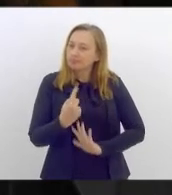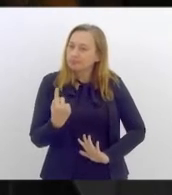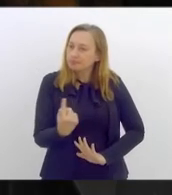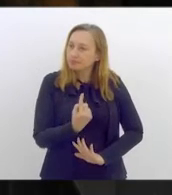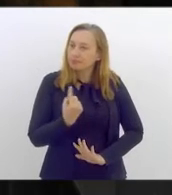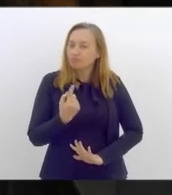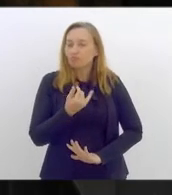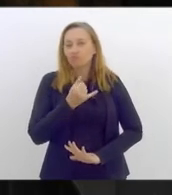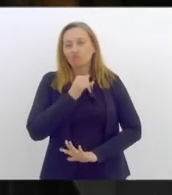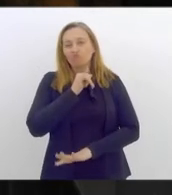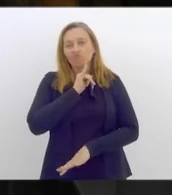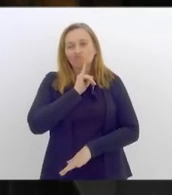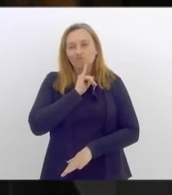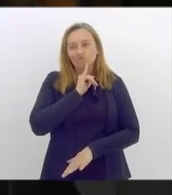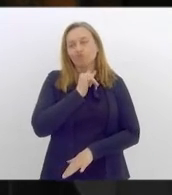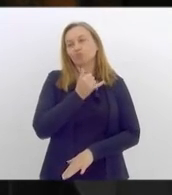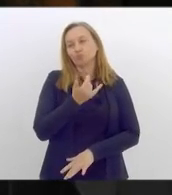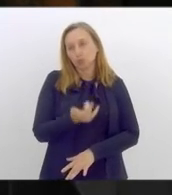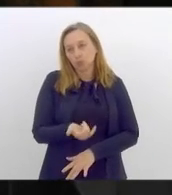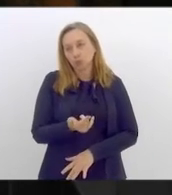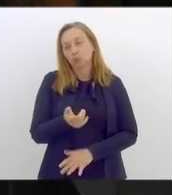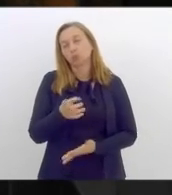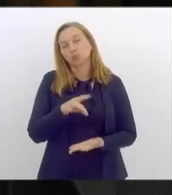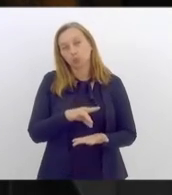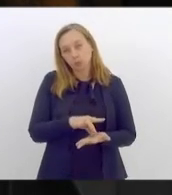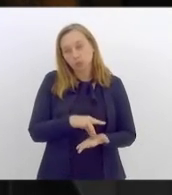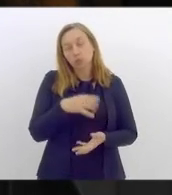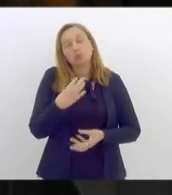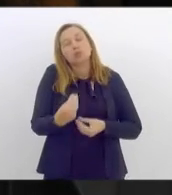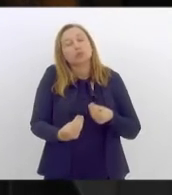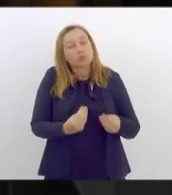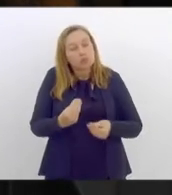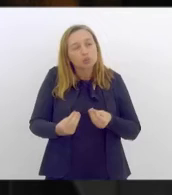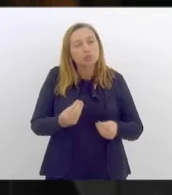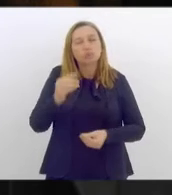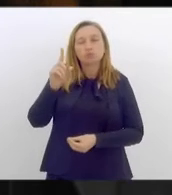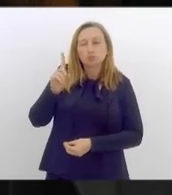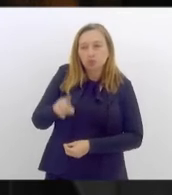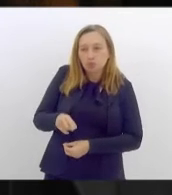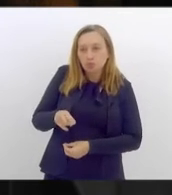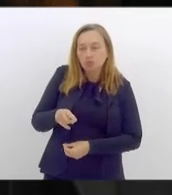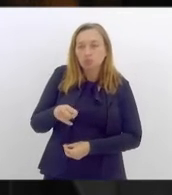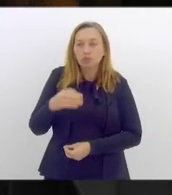a triste realidade de como é deficiente